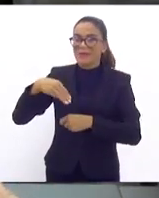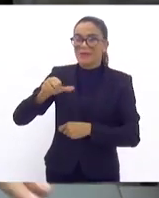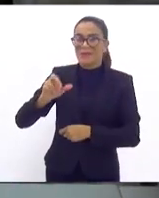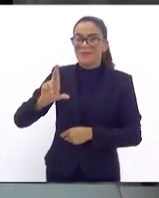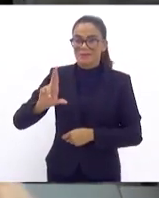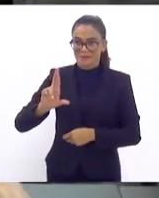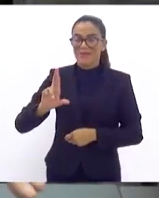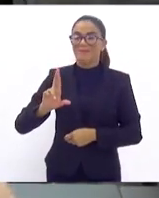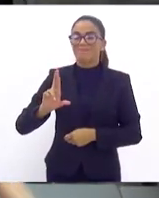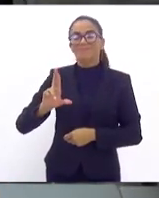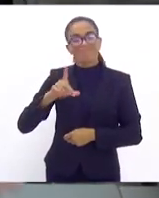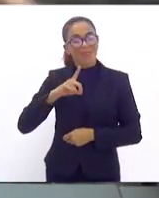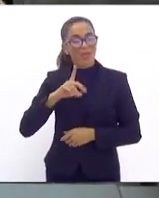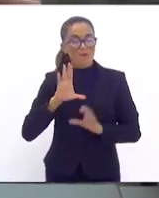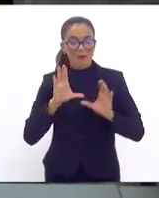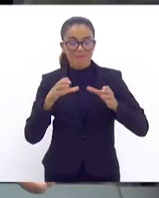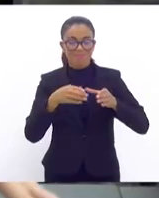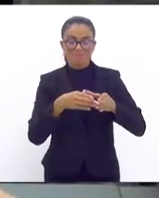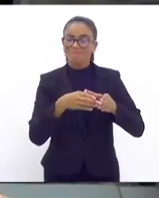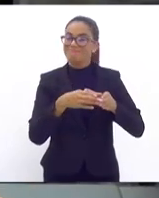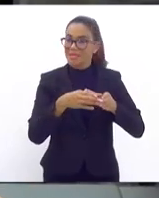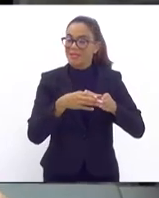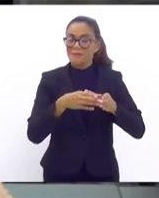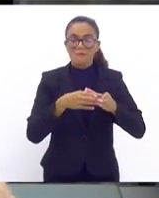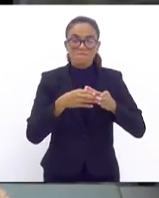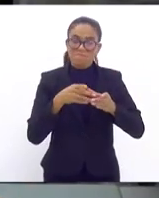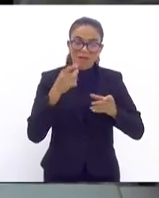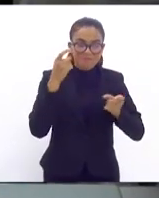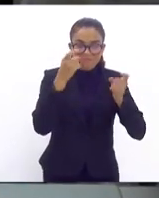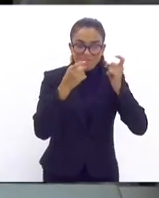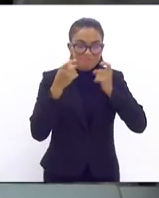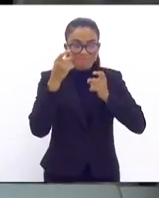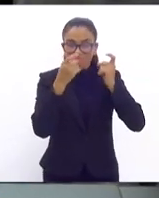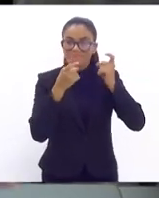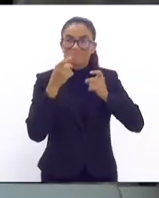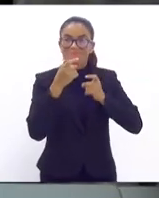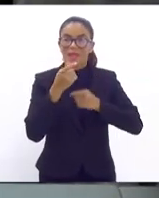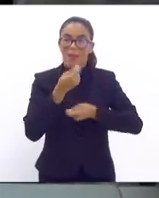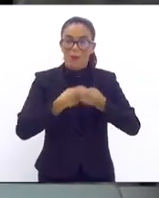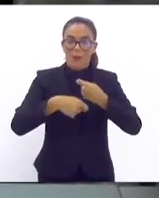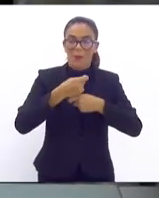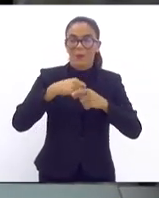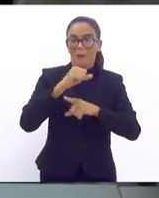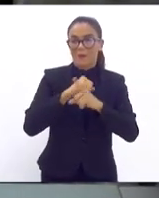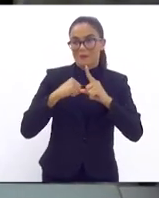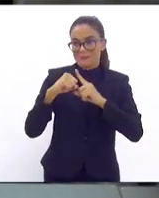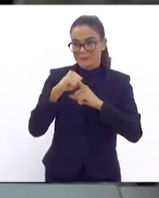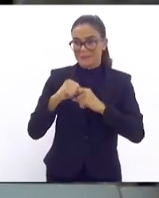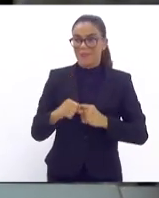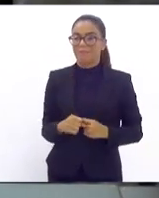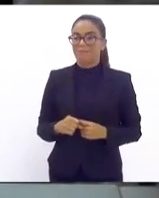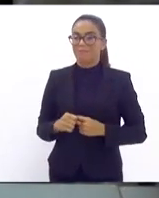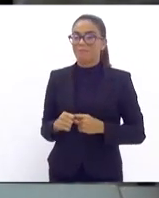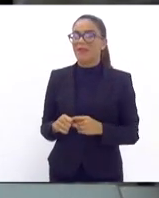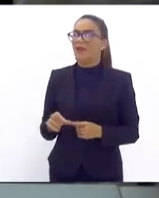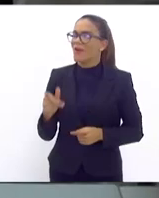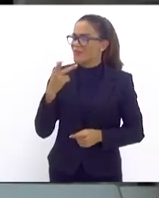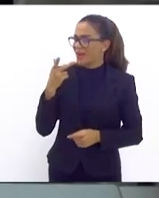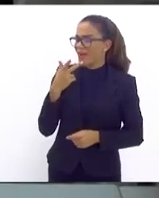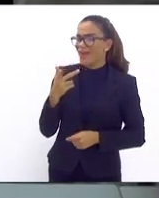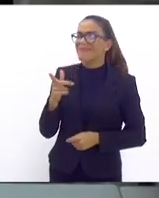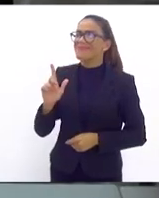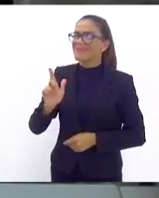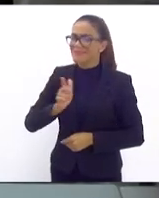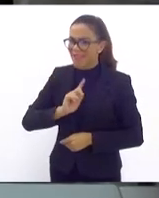cuidar exatamente dessa vertente de desenvolvimento econômico e social. Então, estou falando que há